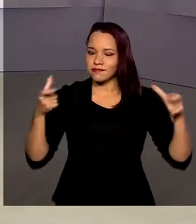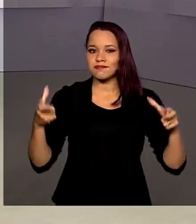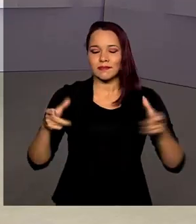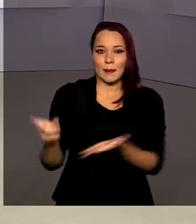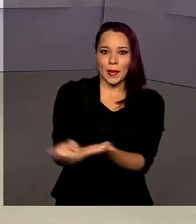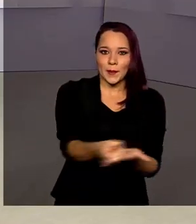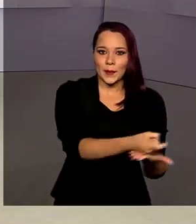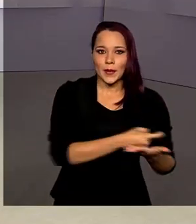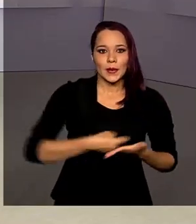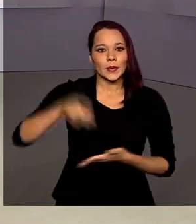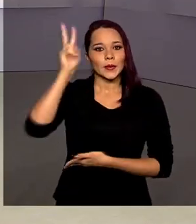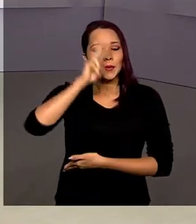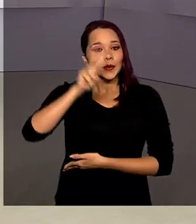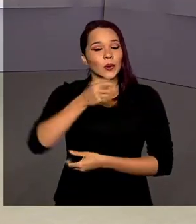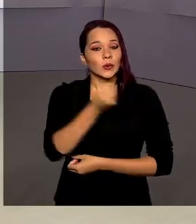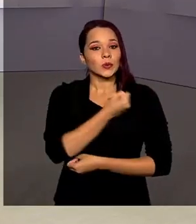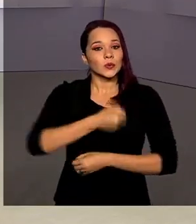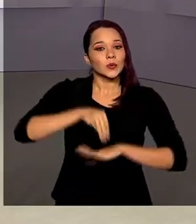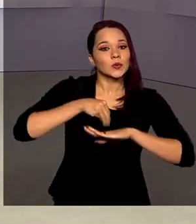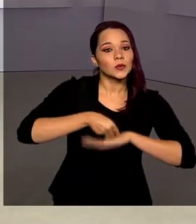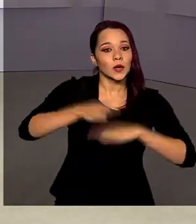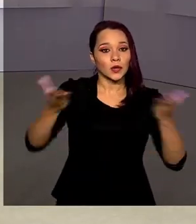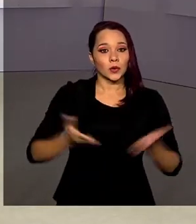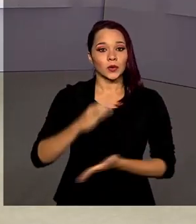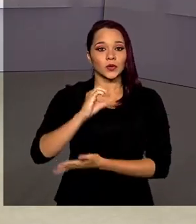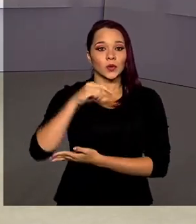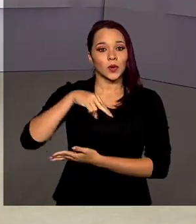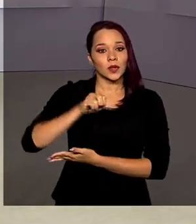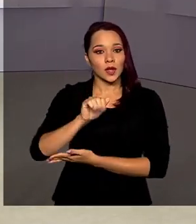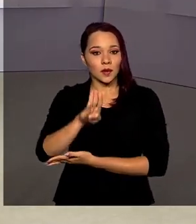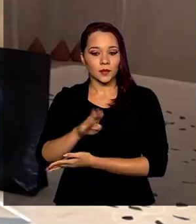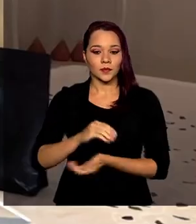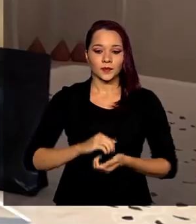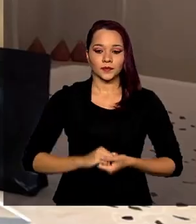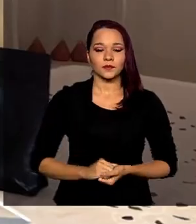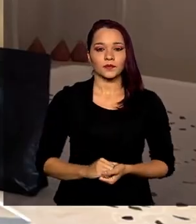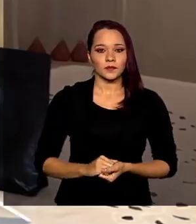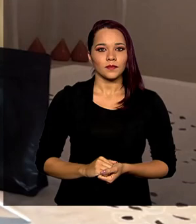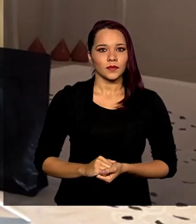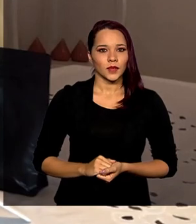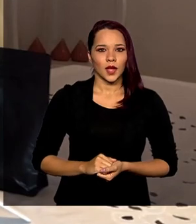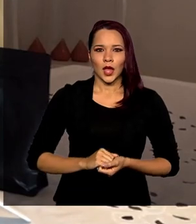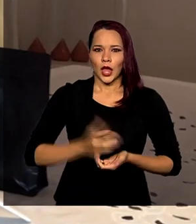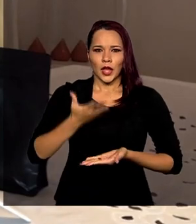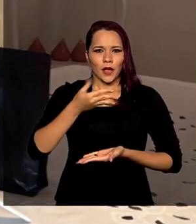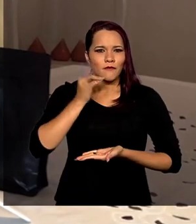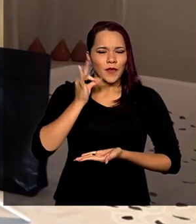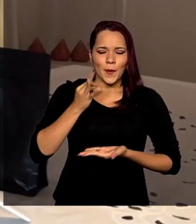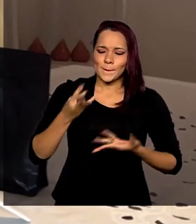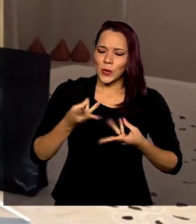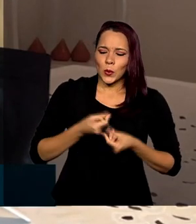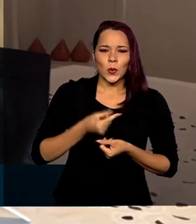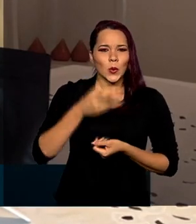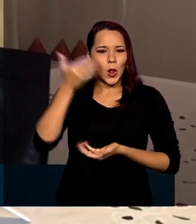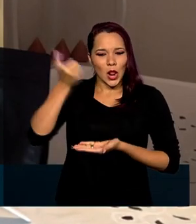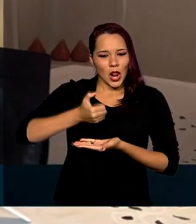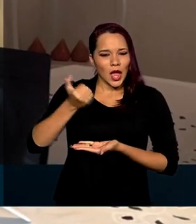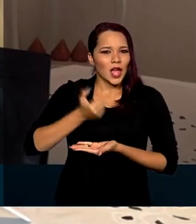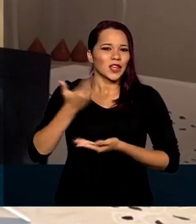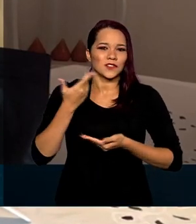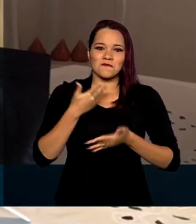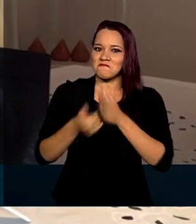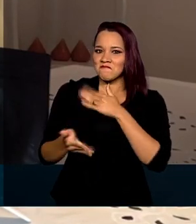história. Os números foram divulgados hoje pela Conab. Puro, com leite ou expresso. Não